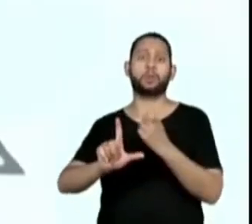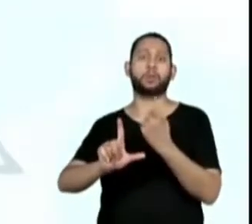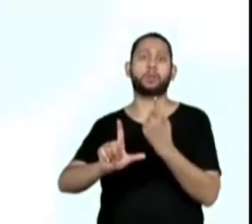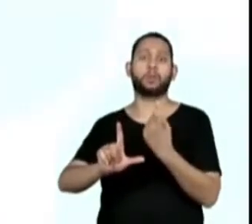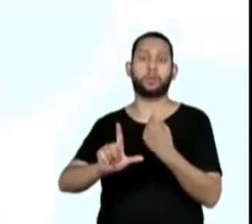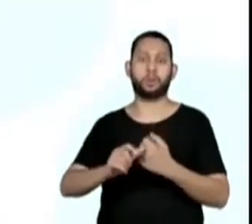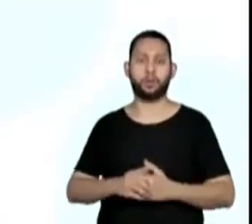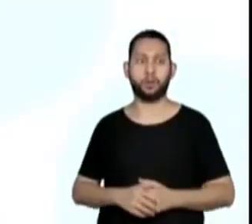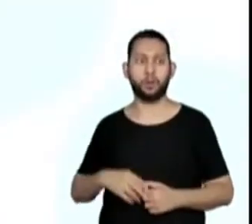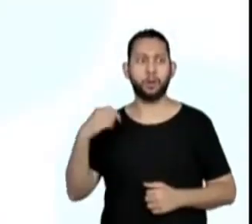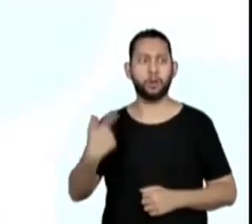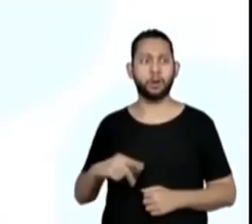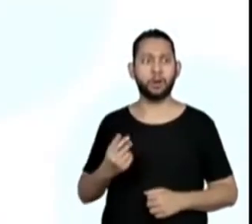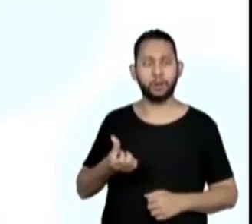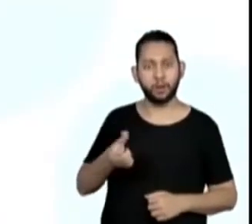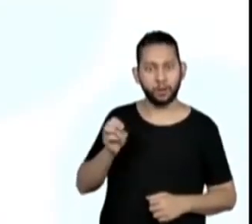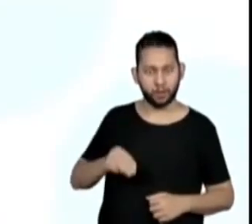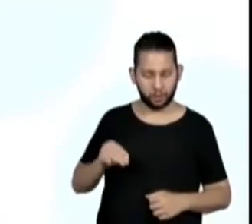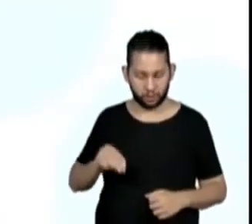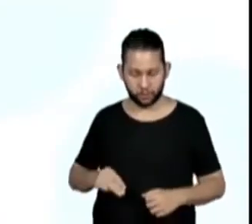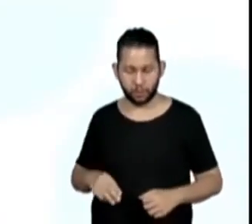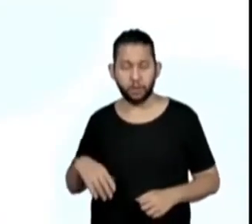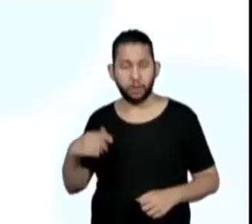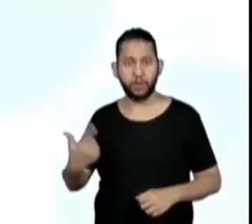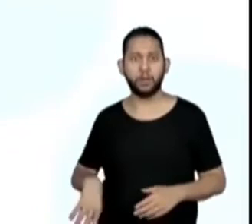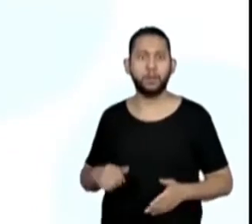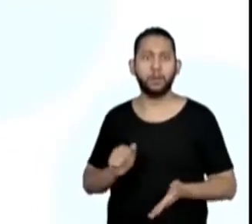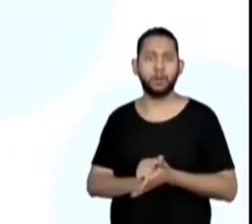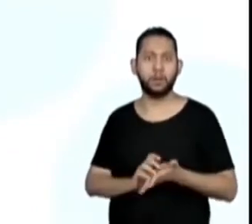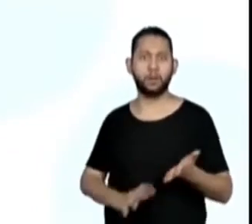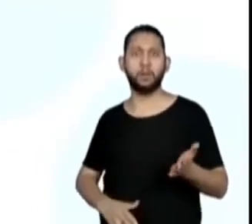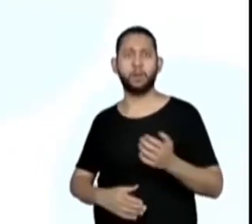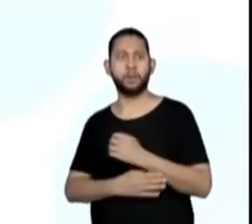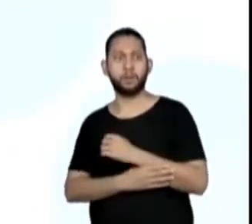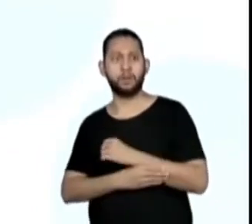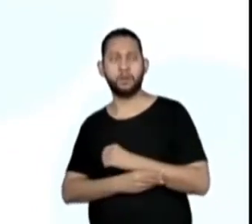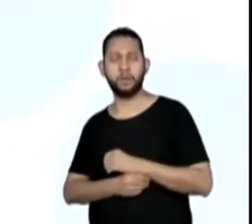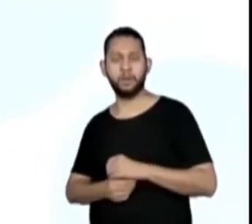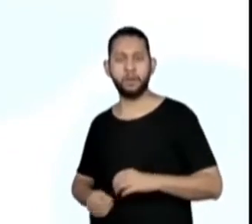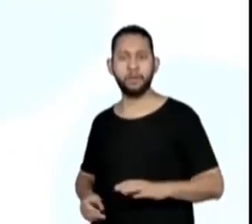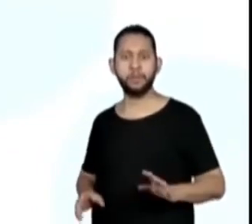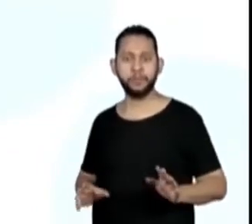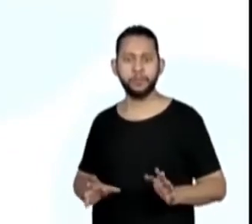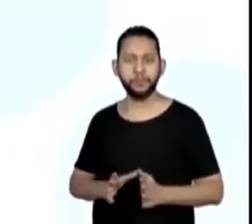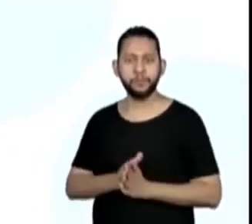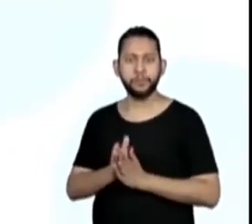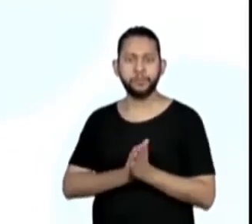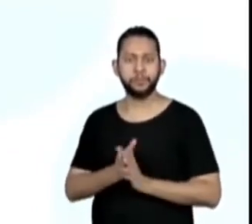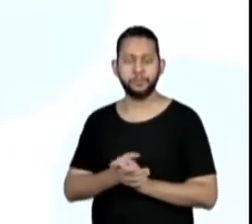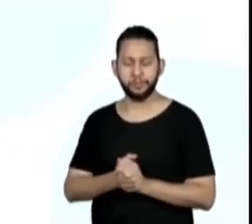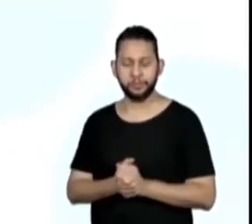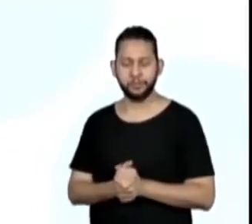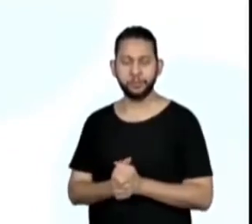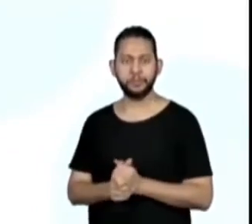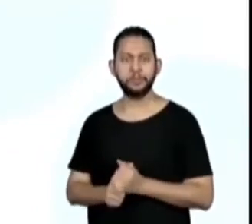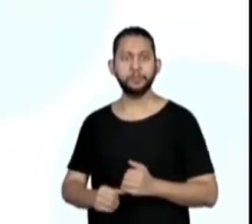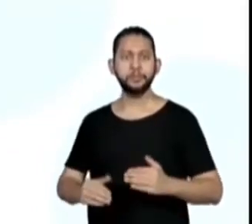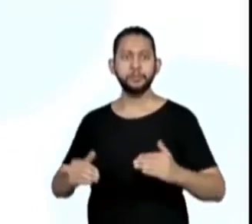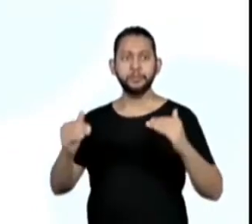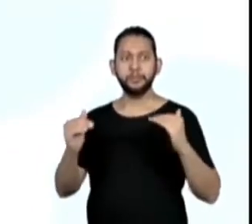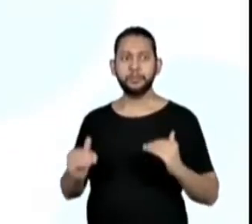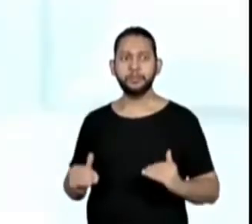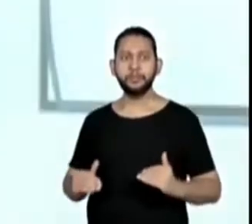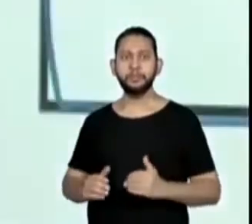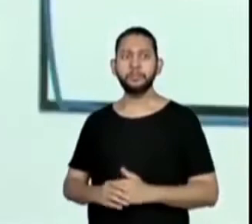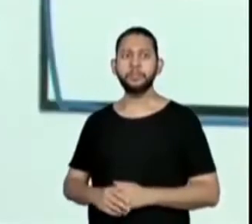Vamos lá, a gente tem 6 minutos, turma. E ainda tem mais uma tarefa. Deixa eu ver na ficha. Não me perdi aqui. Boa, turma. O de baixo aqui, vamos